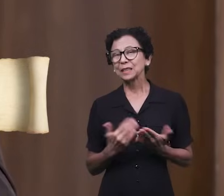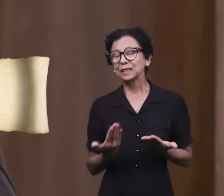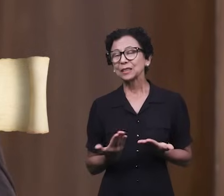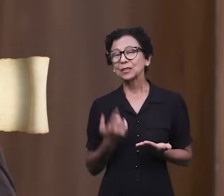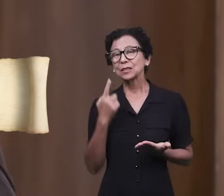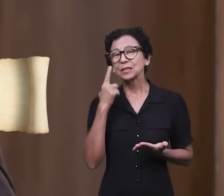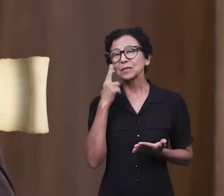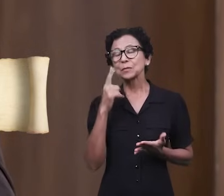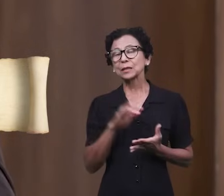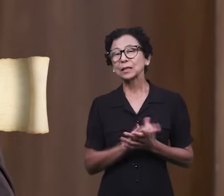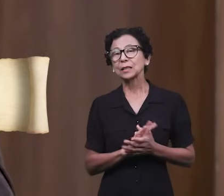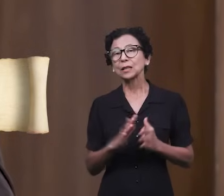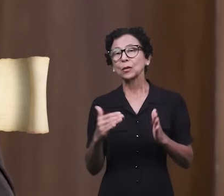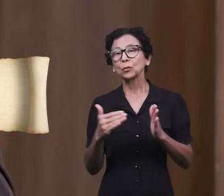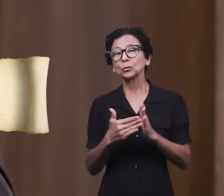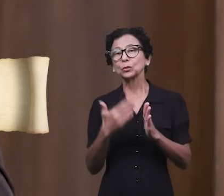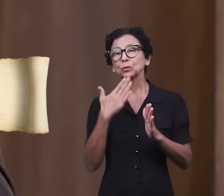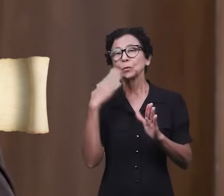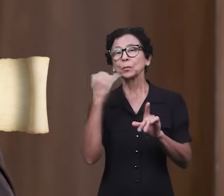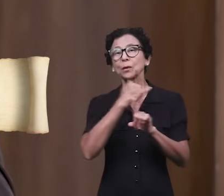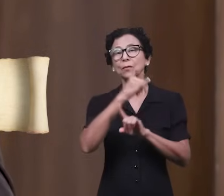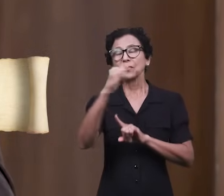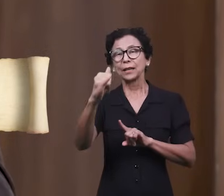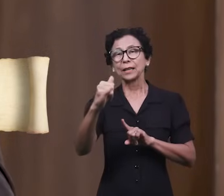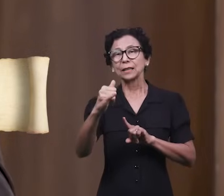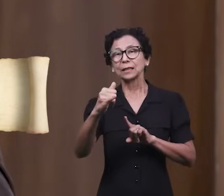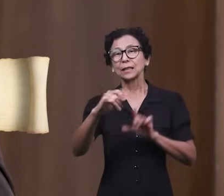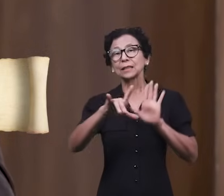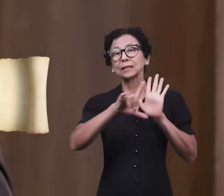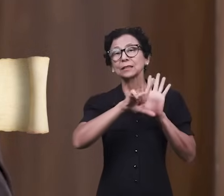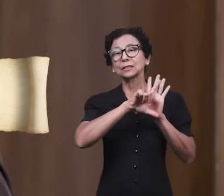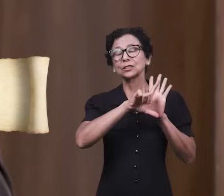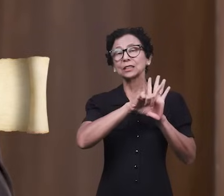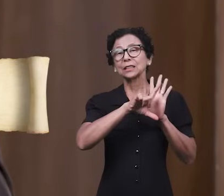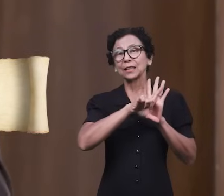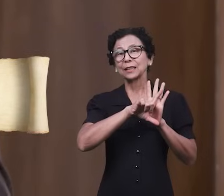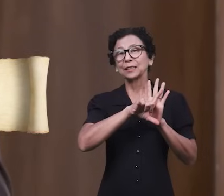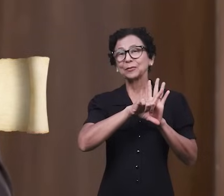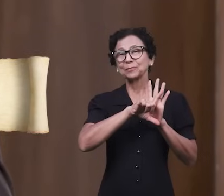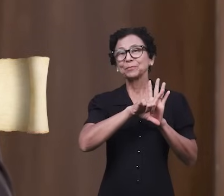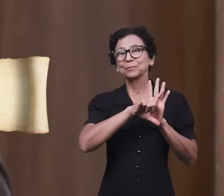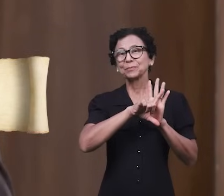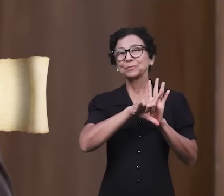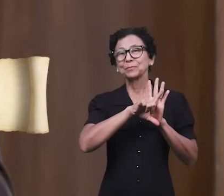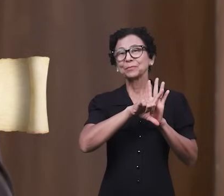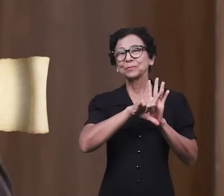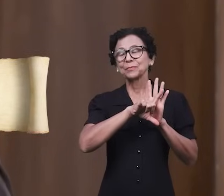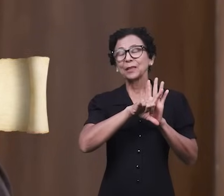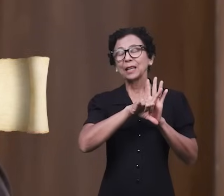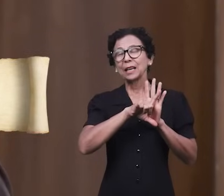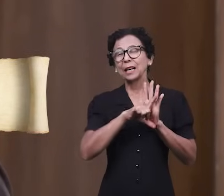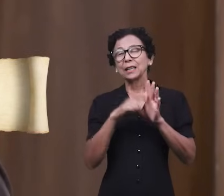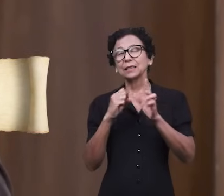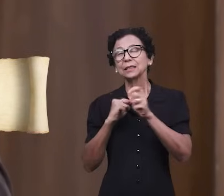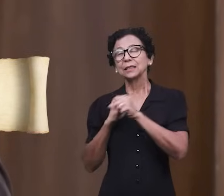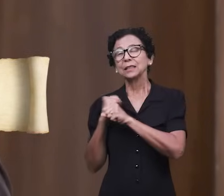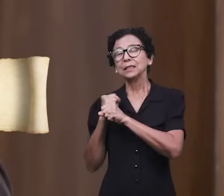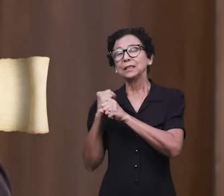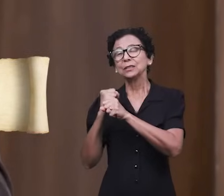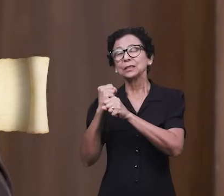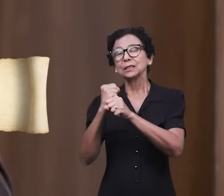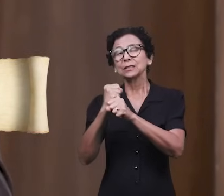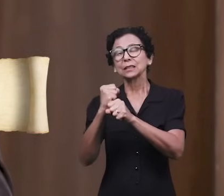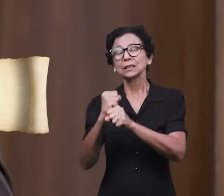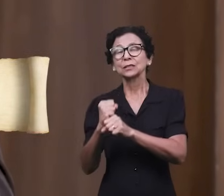essa resposta. Quem respondeu essa pergunta em tantos anos depois foi João Batista, primo